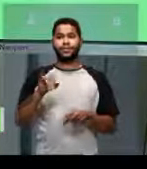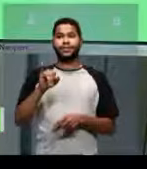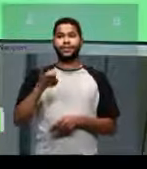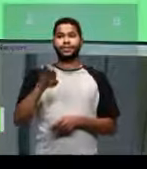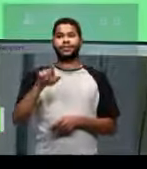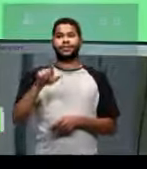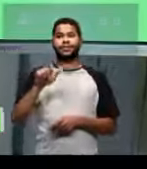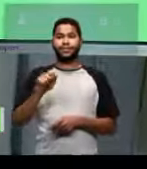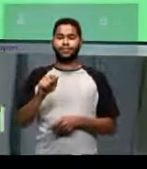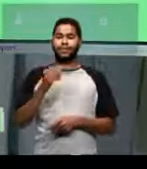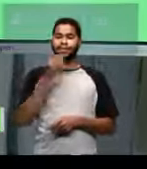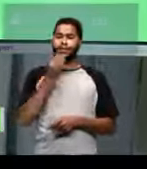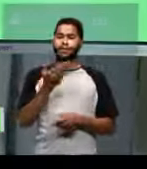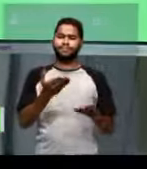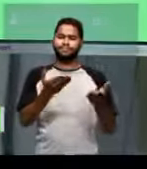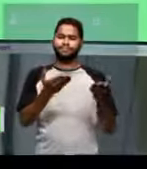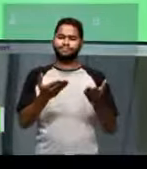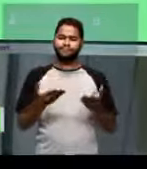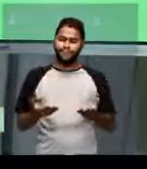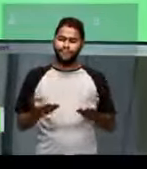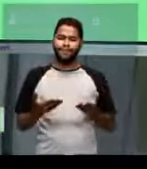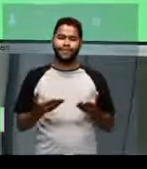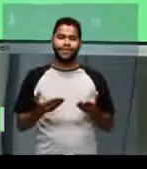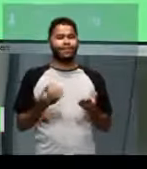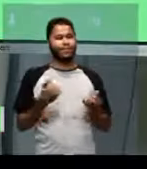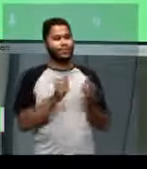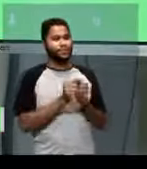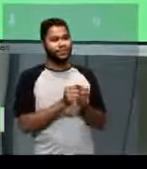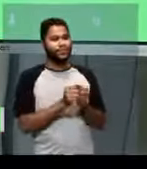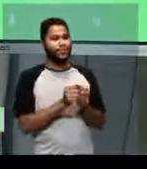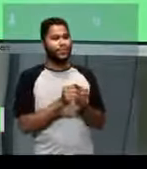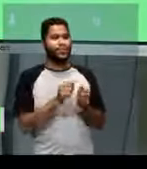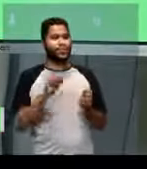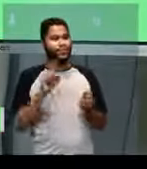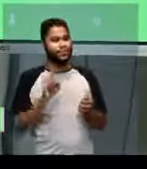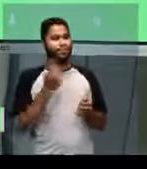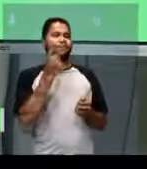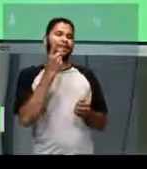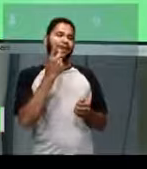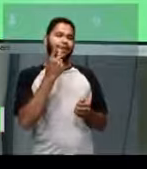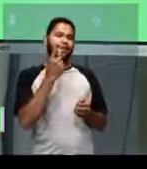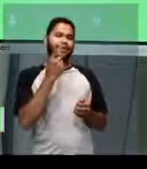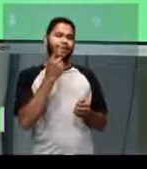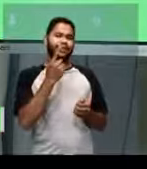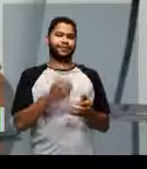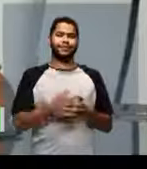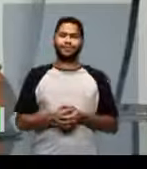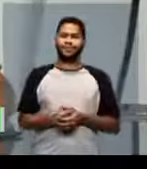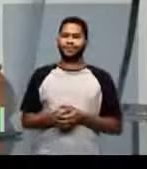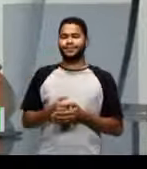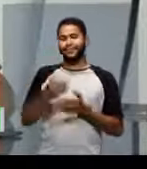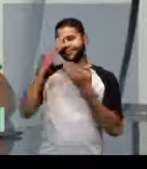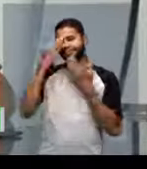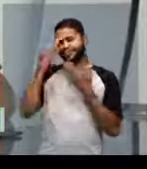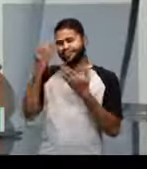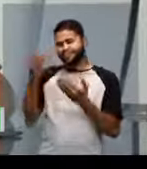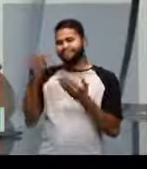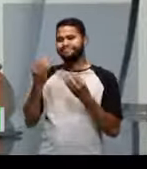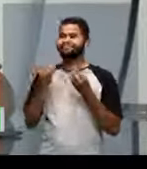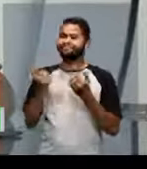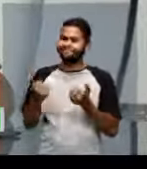Isabela, seja muito bem-vinda conosco aqui na estreia aqui no Se Liga. Muito obrigada, tudo